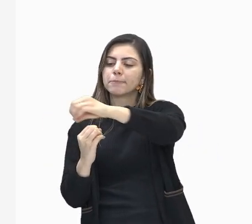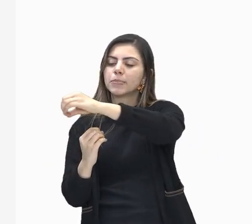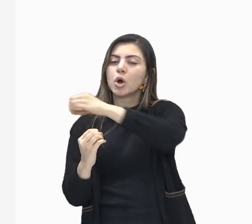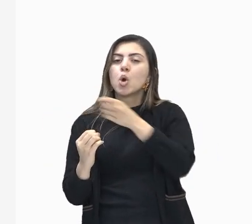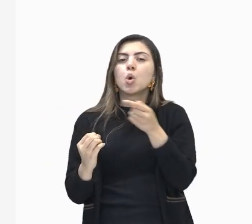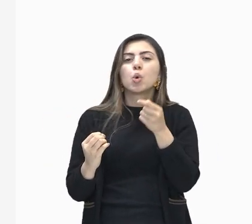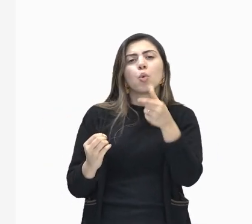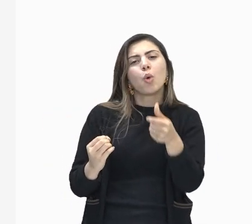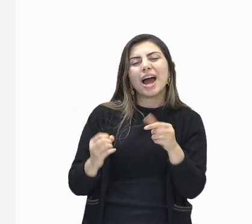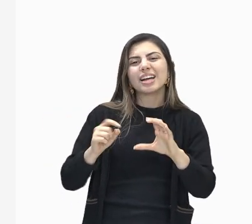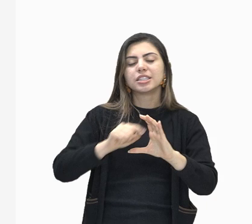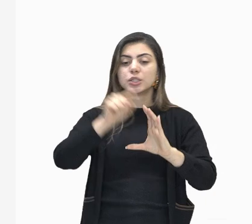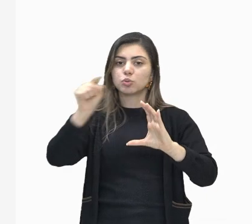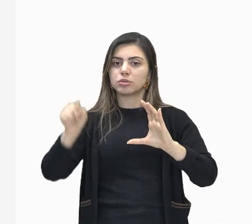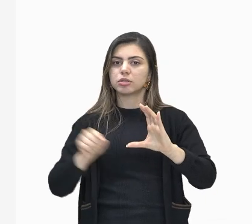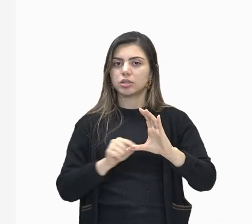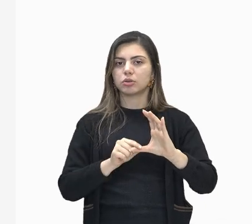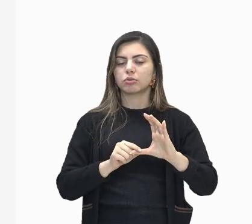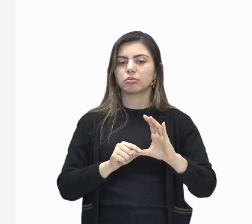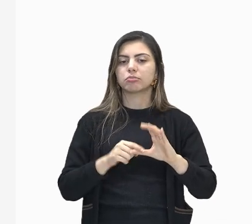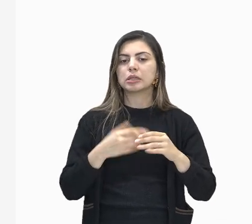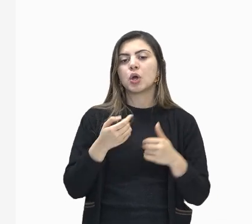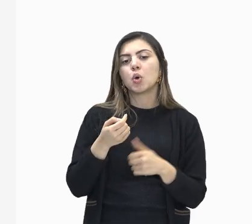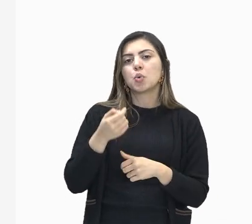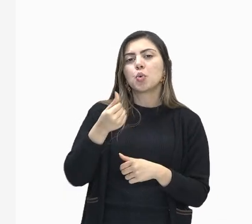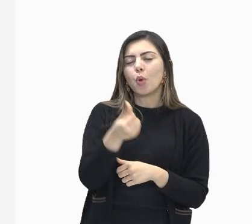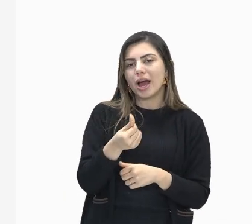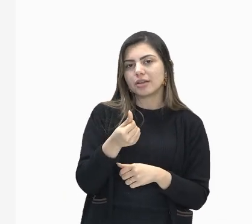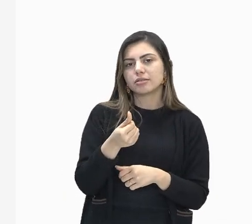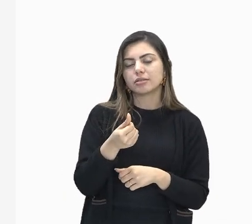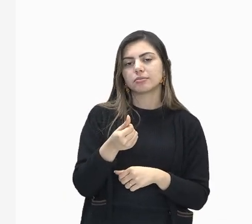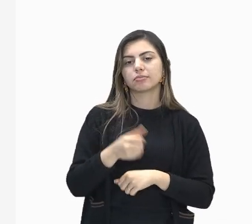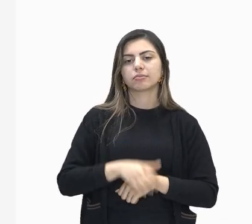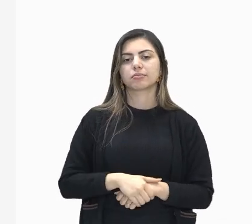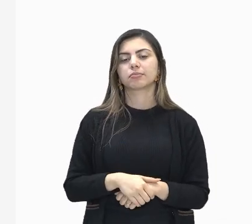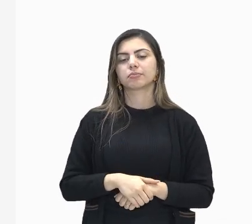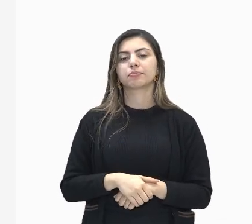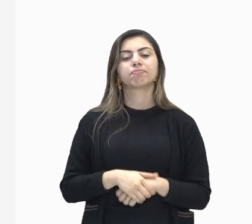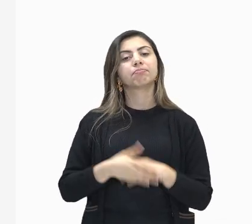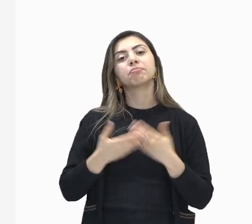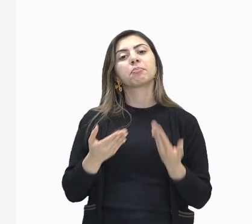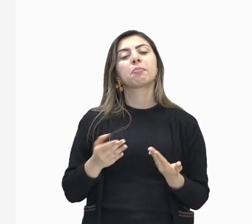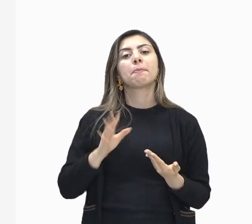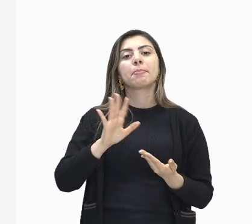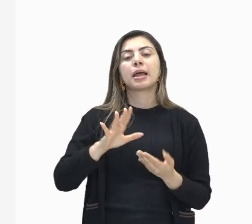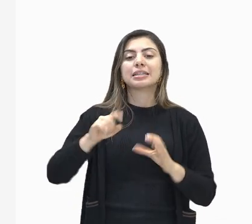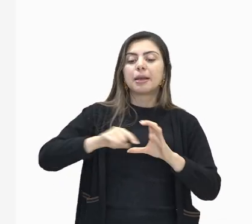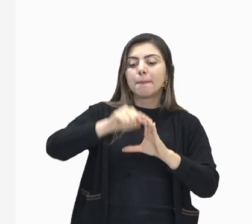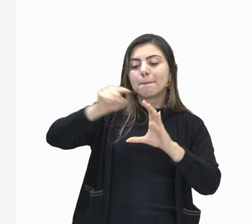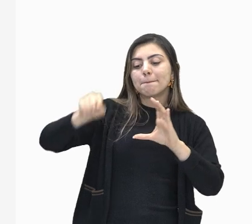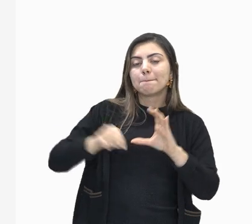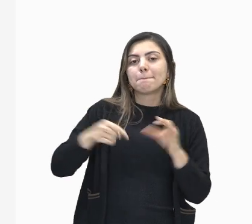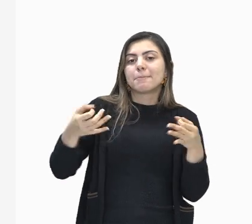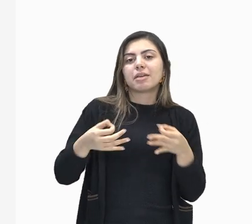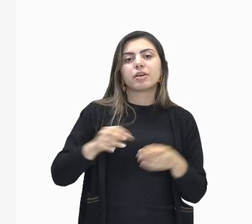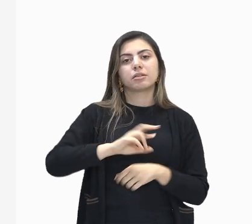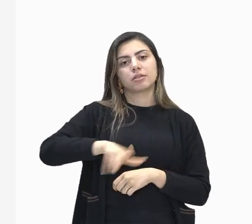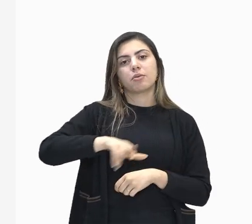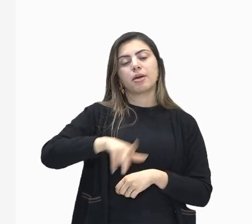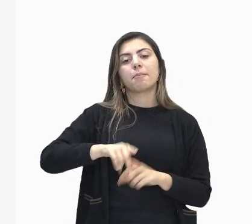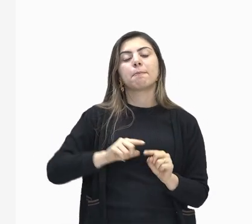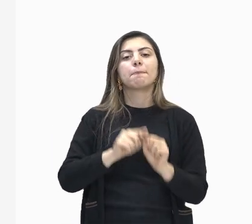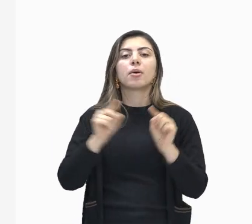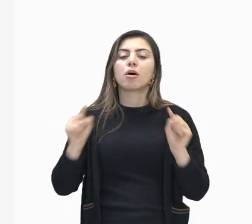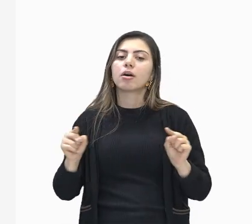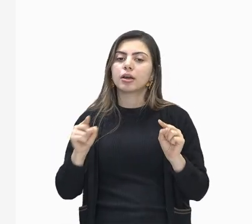circular, tá? O Sol está quase no centro. Não é uma circunferência perfeita, mas essa elipse ela